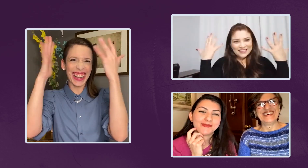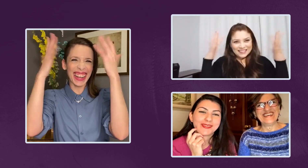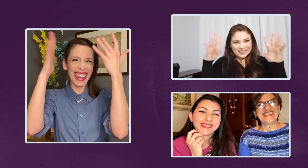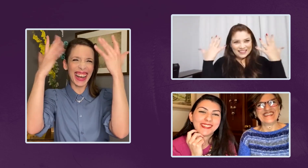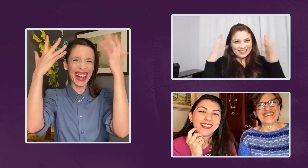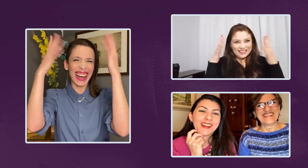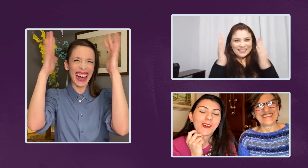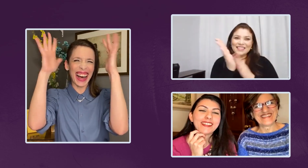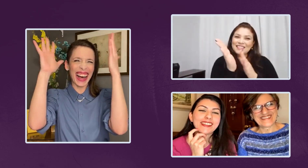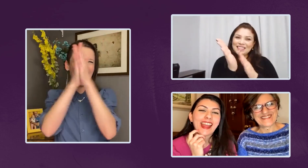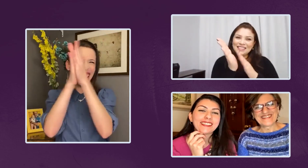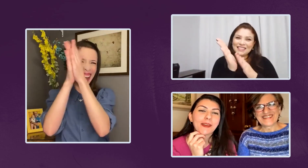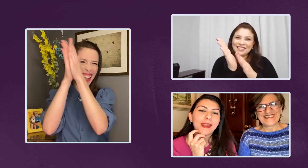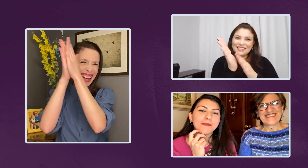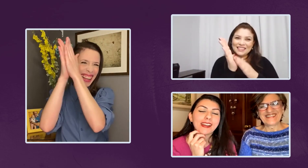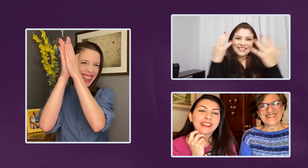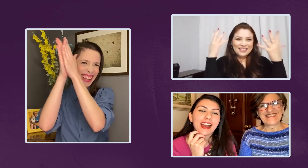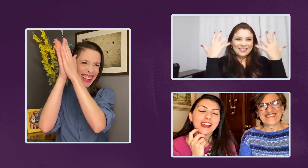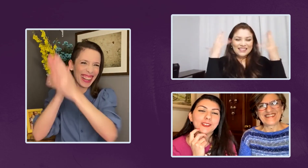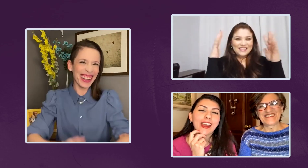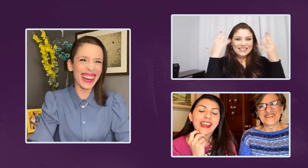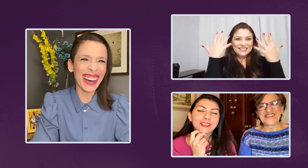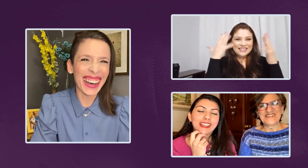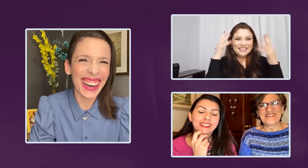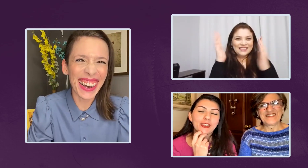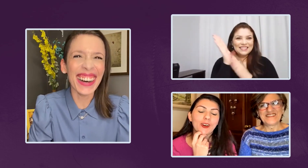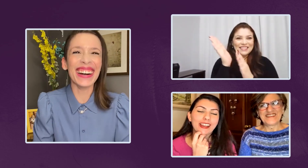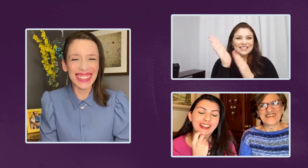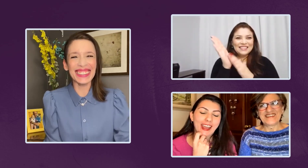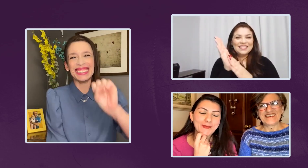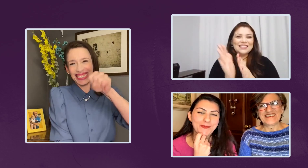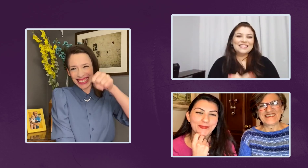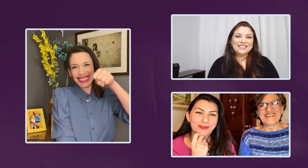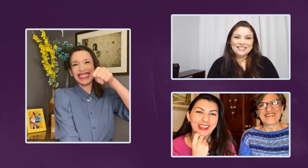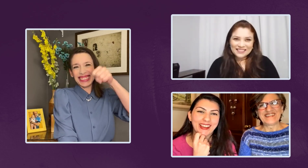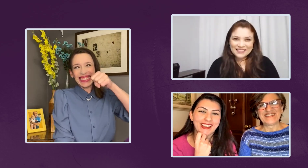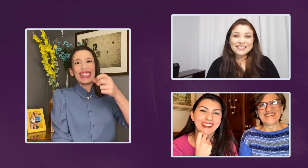Mestrado. Coincidência, mesmo a sua ex-orientadora, né?